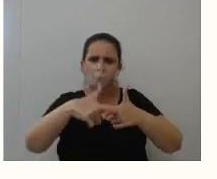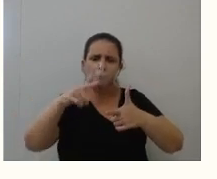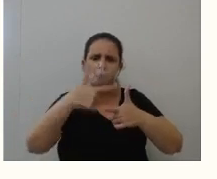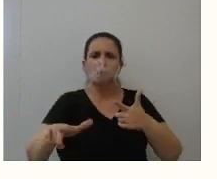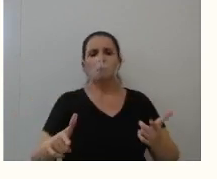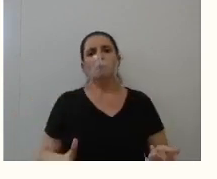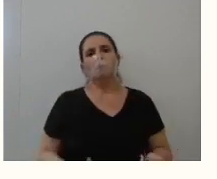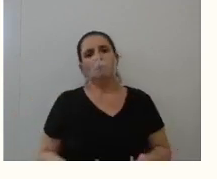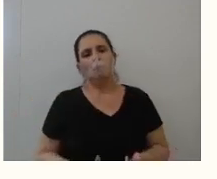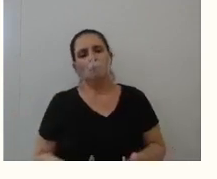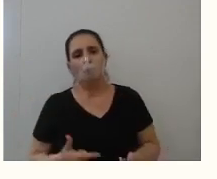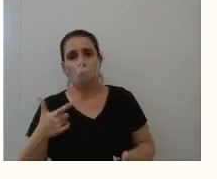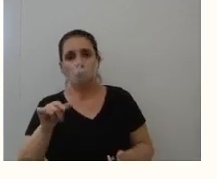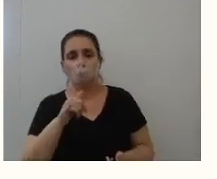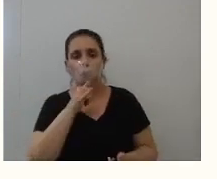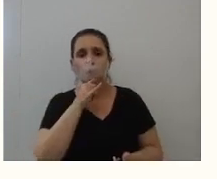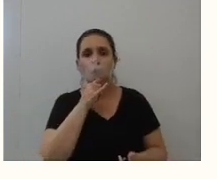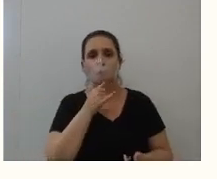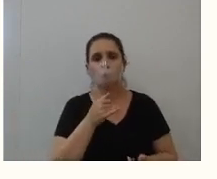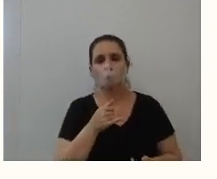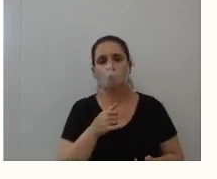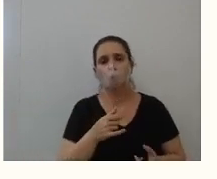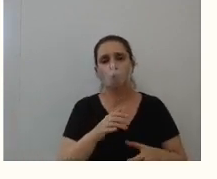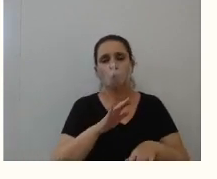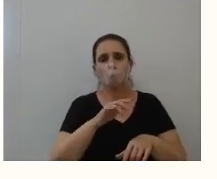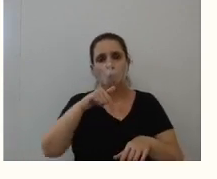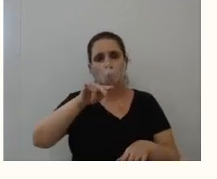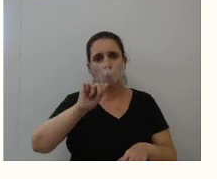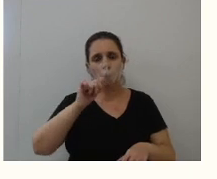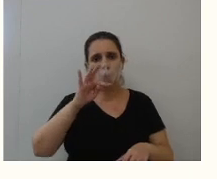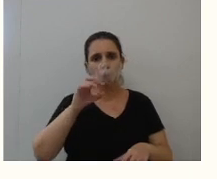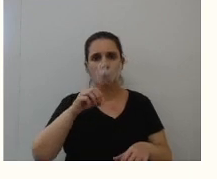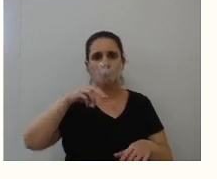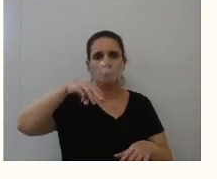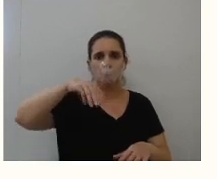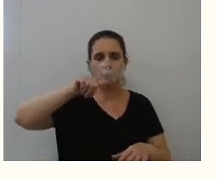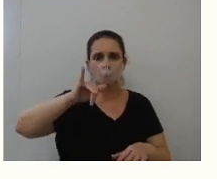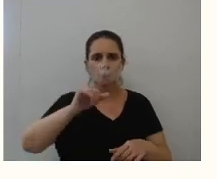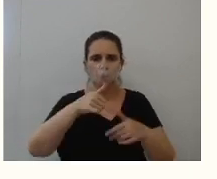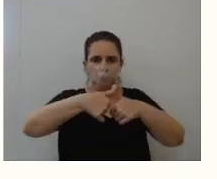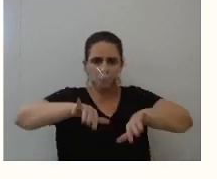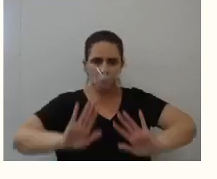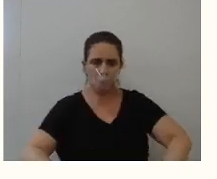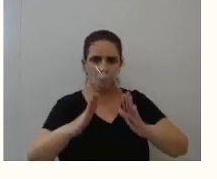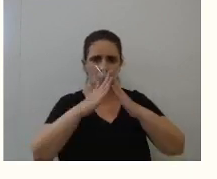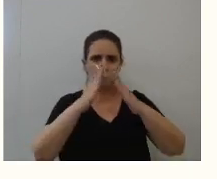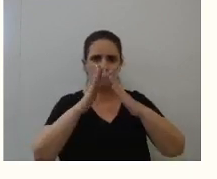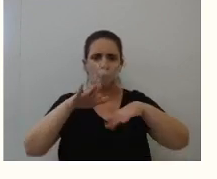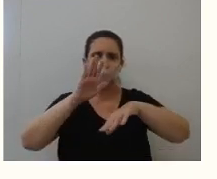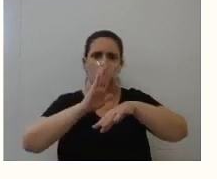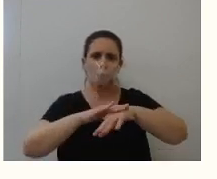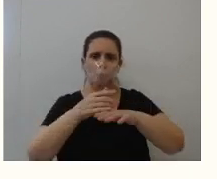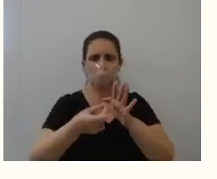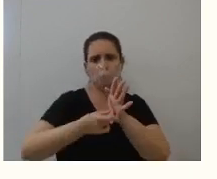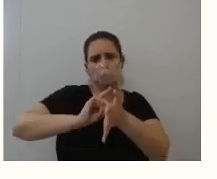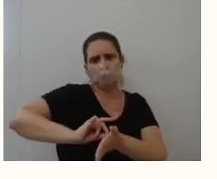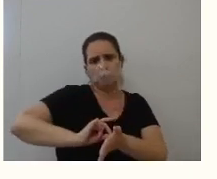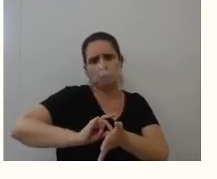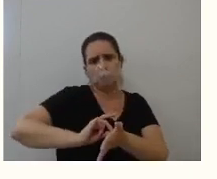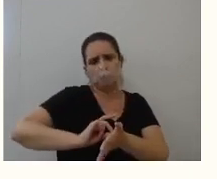que eu não coloquei, mas a gente pode criar agora, ó. Quanto mais ficarmos em casa, mais